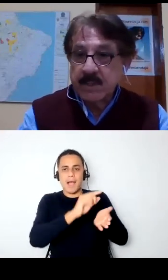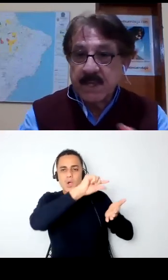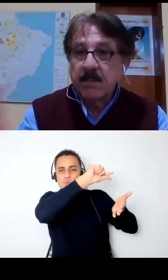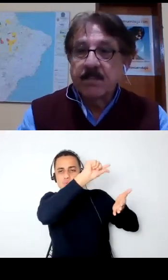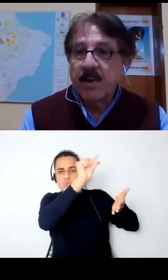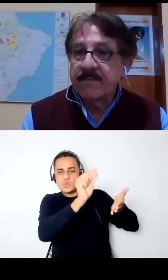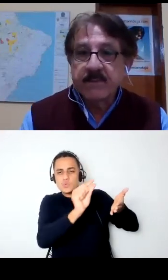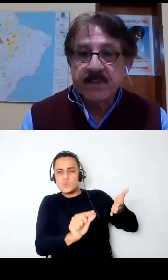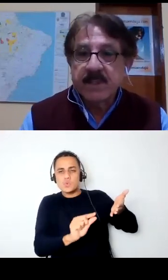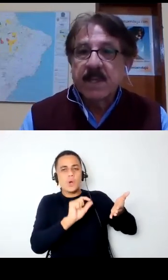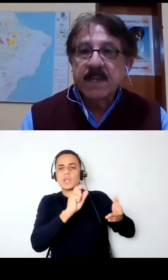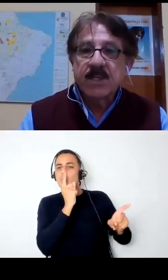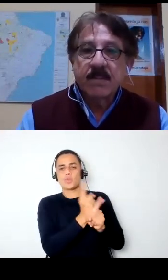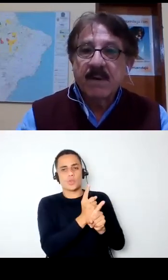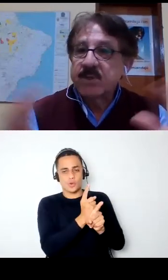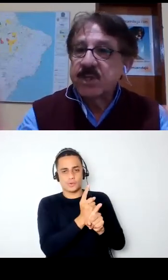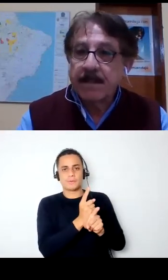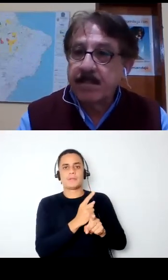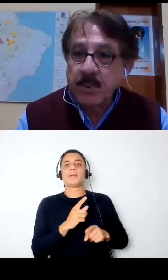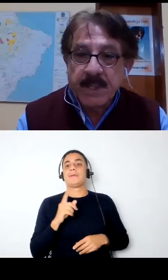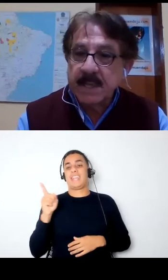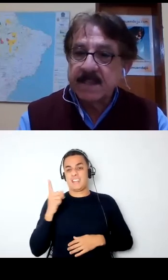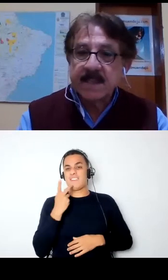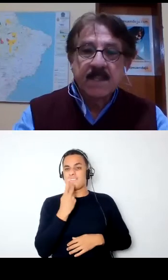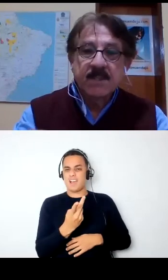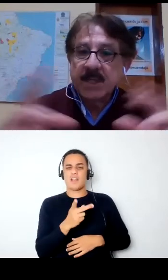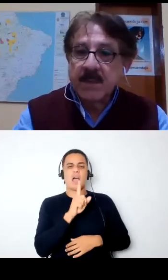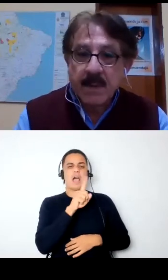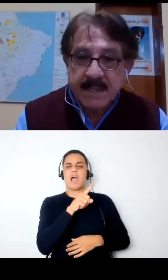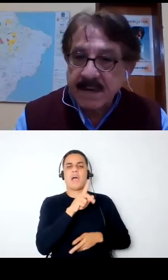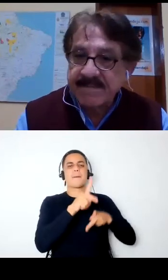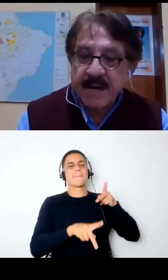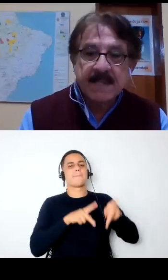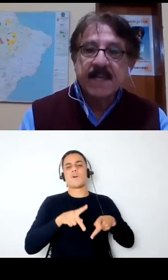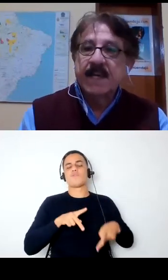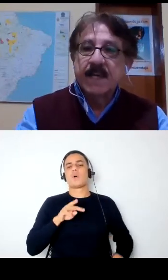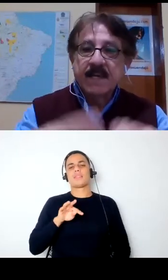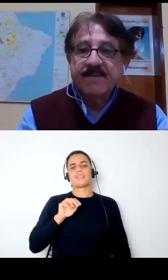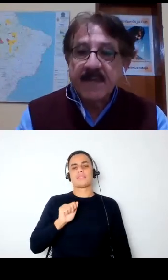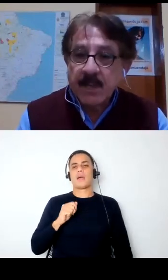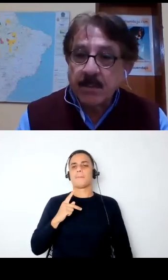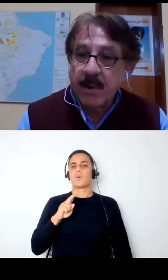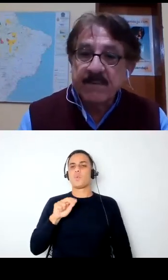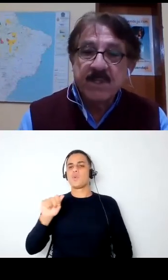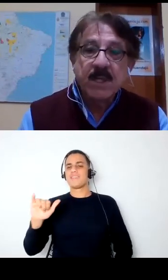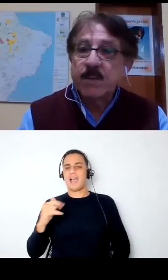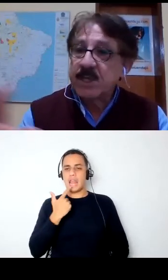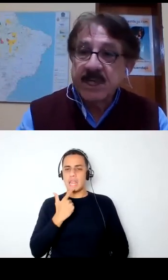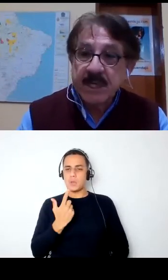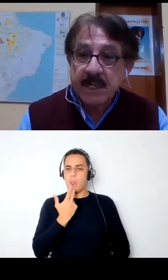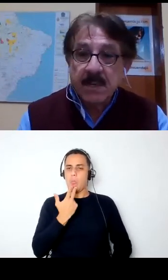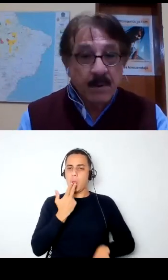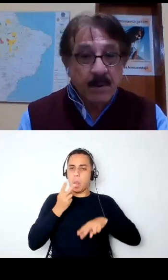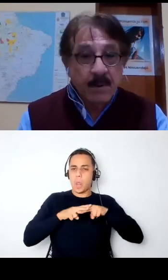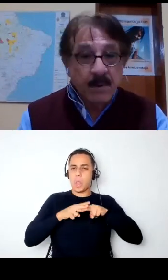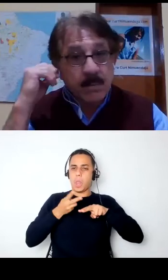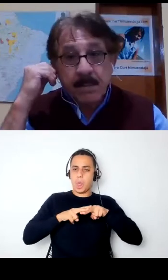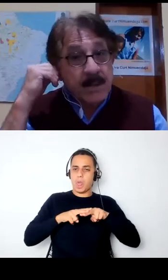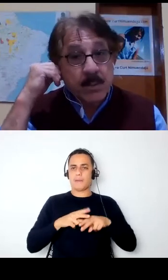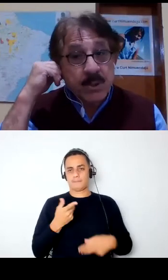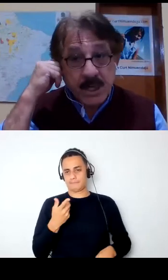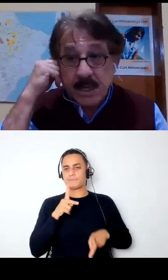indicação do que seriam povos que eles chamavam de tapuias, de língua travada, enfim, que eram povos de língua G, povos